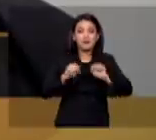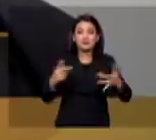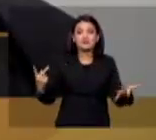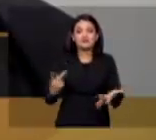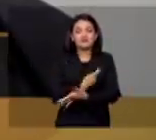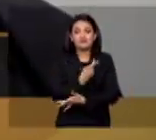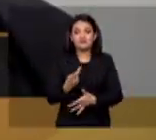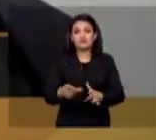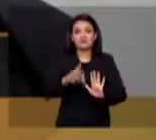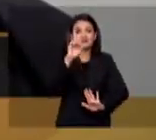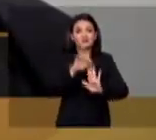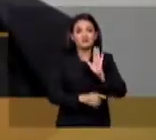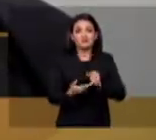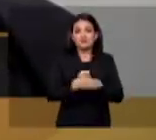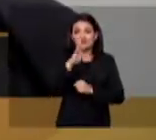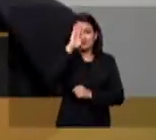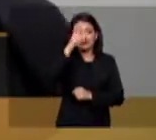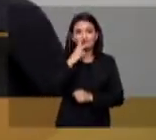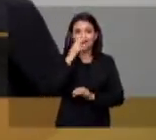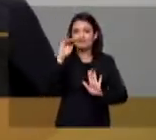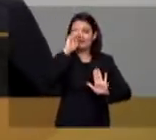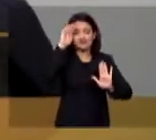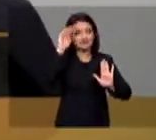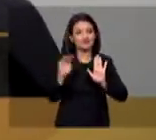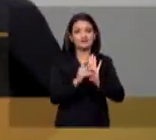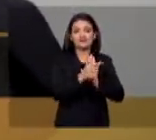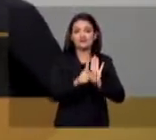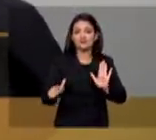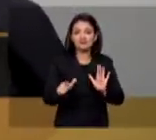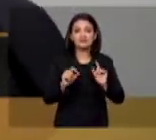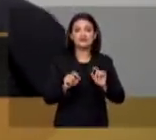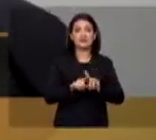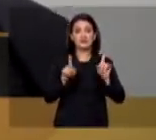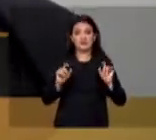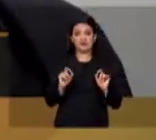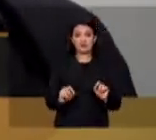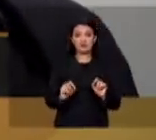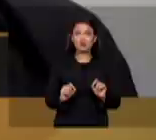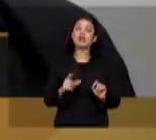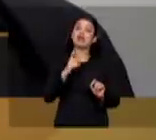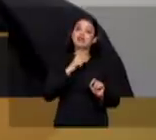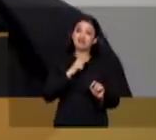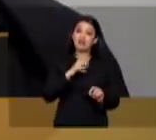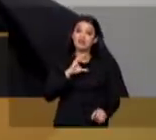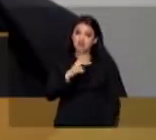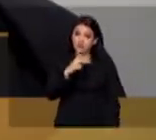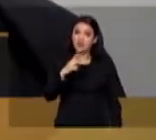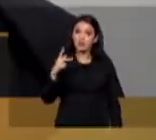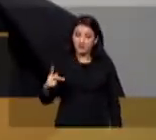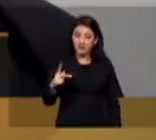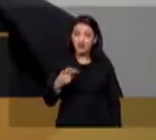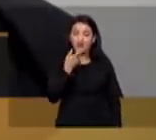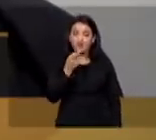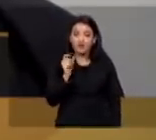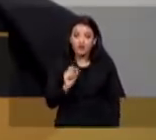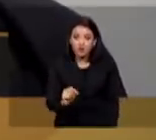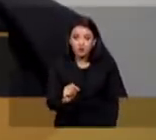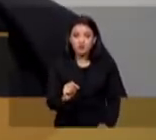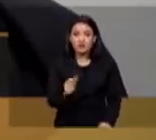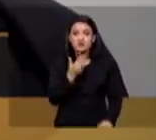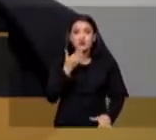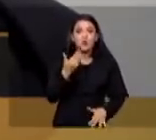direitos fundamentais do imputado. Tal lógica é, inclusive, adotada no CPP, ao prever que a arguição de